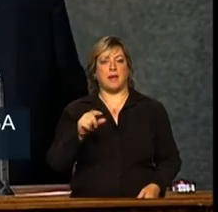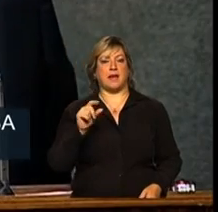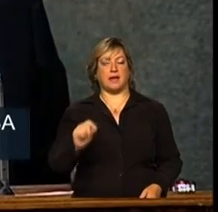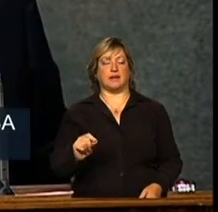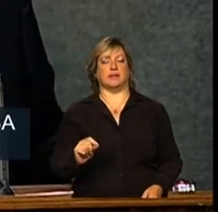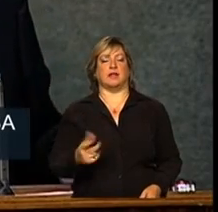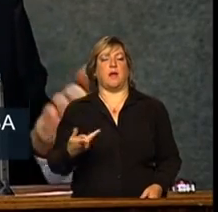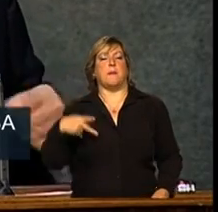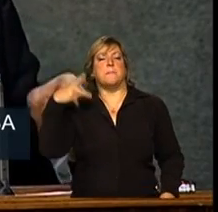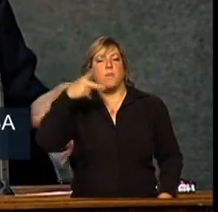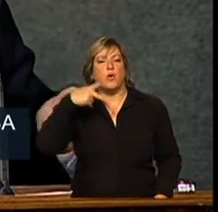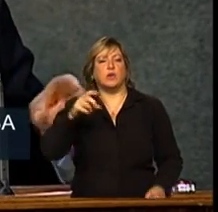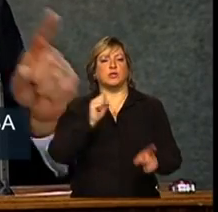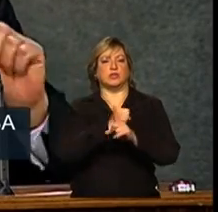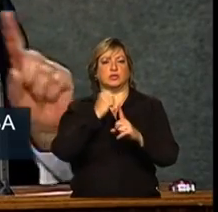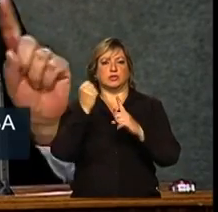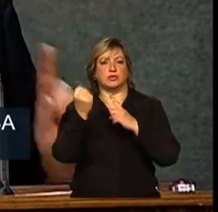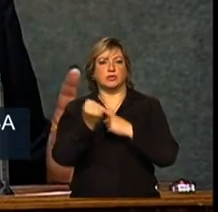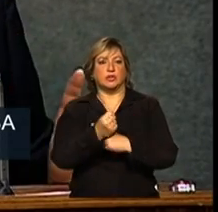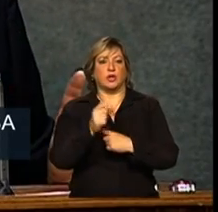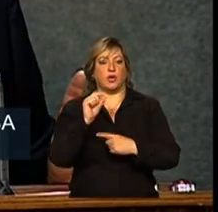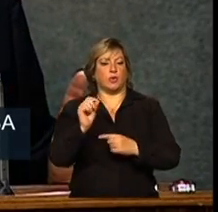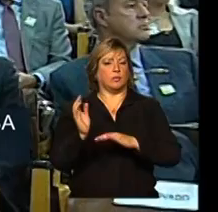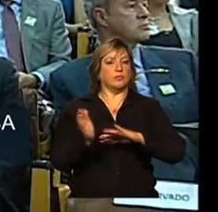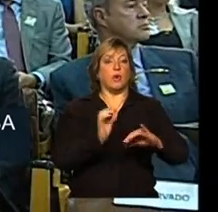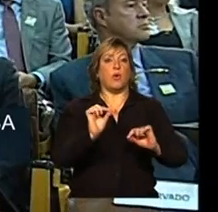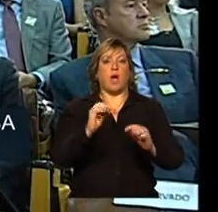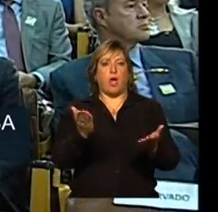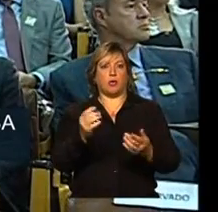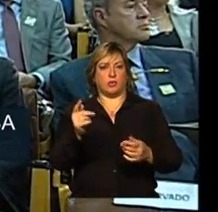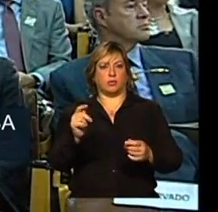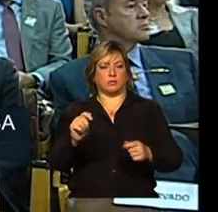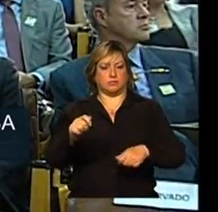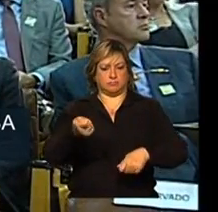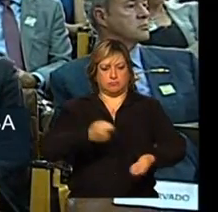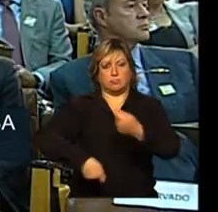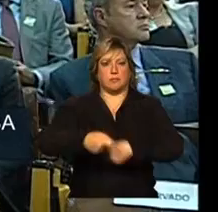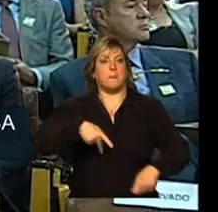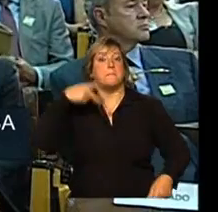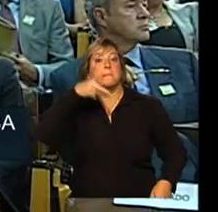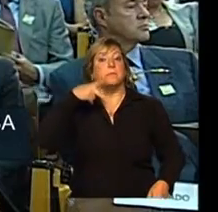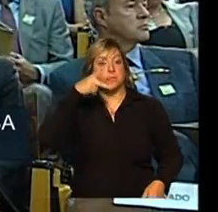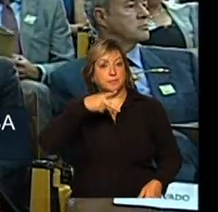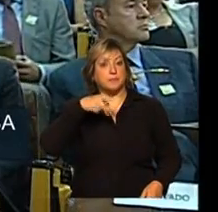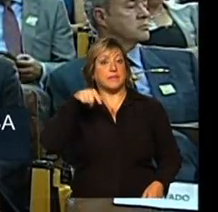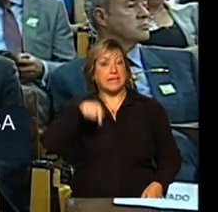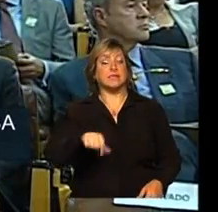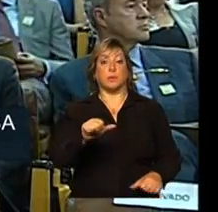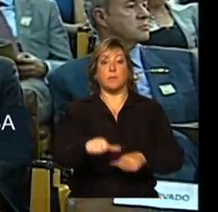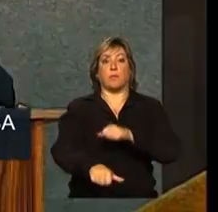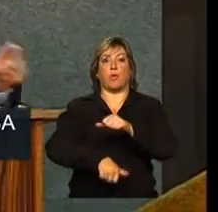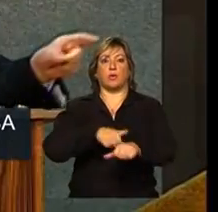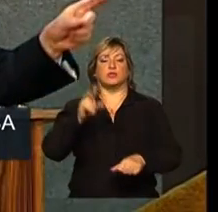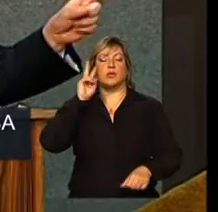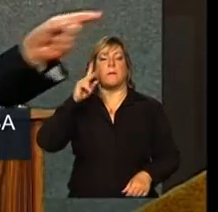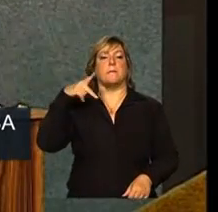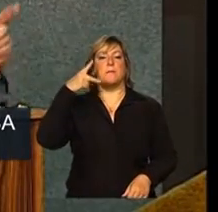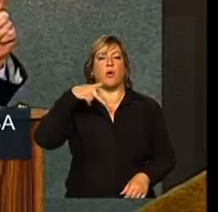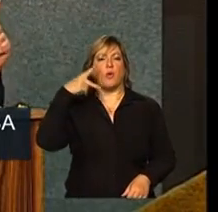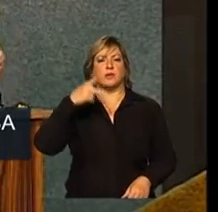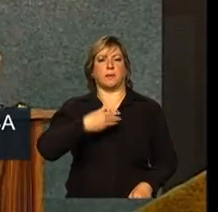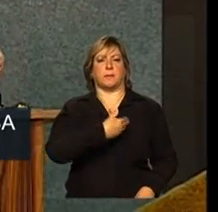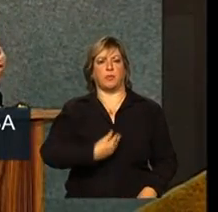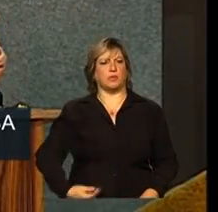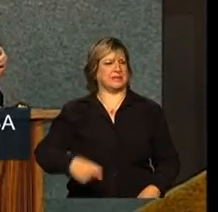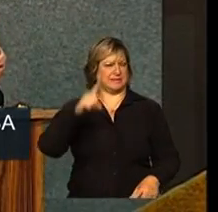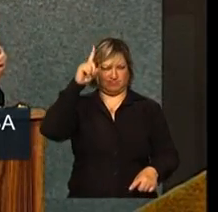de política social para ser objeto de política econômica. E isso é uma transformação em termos de políticas públicas